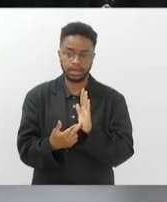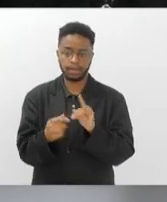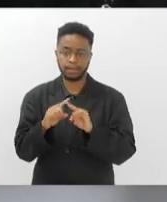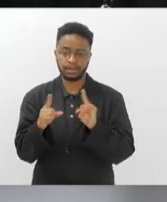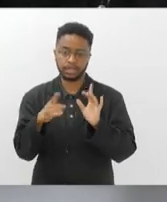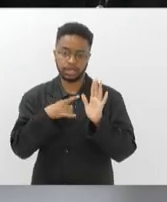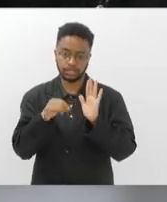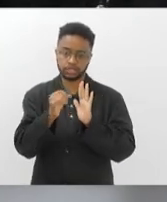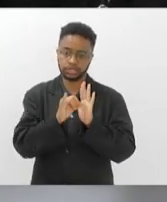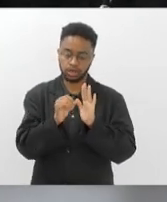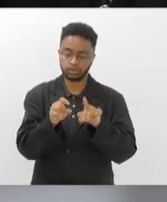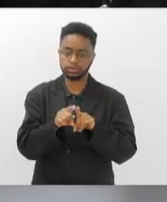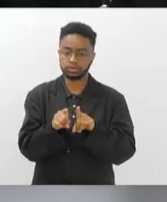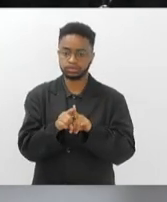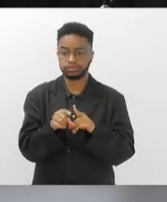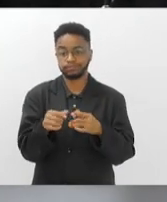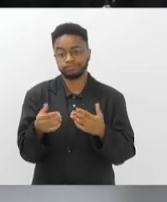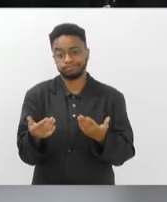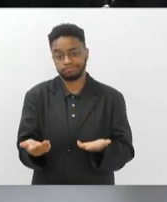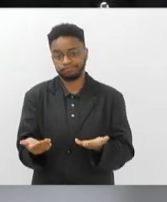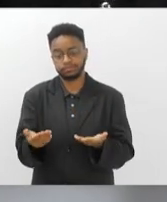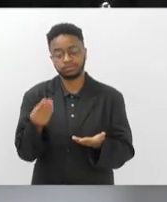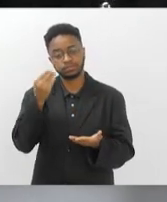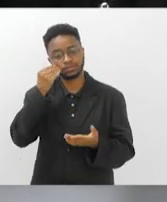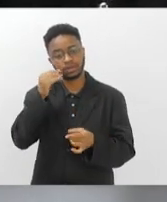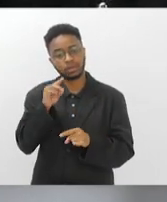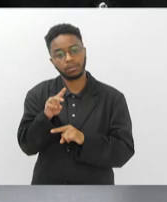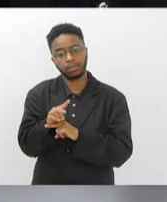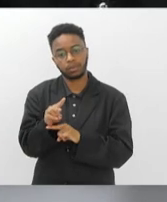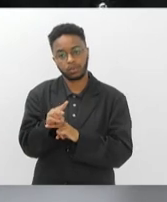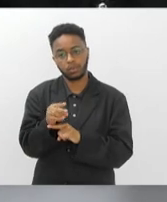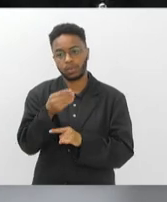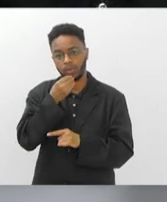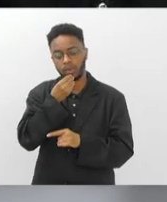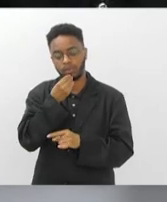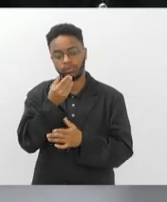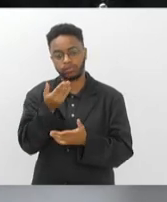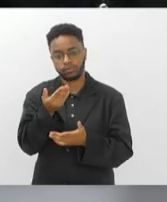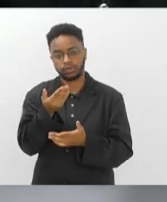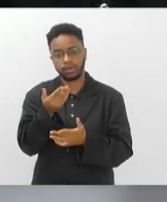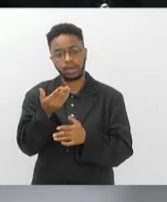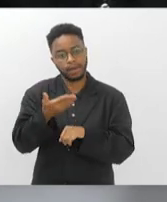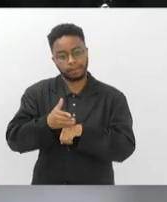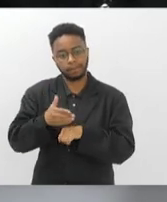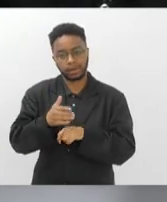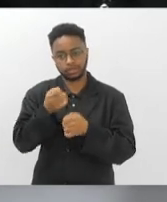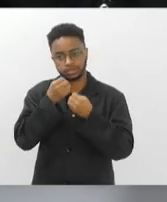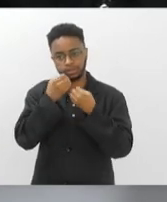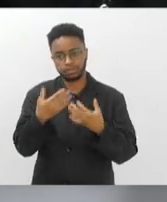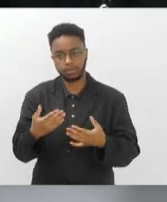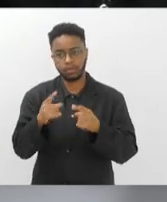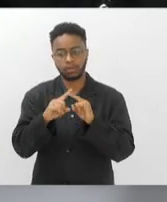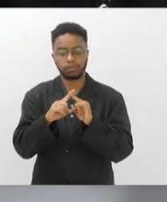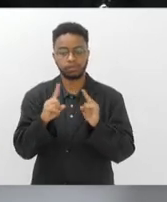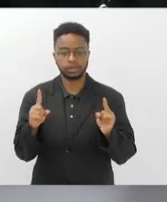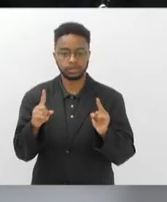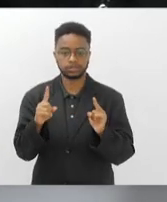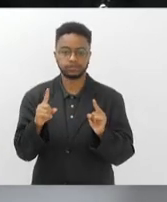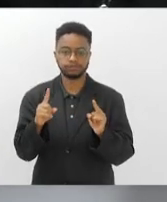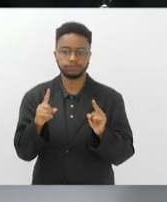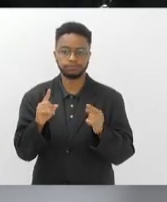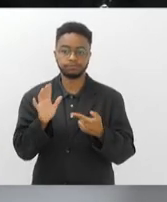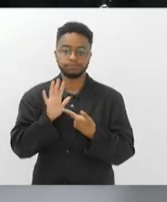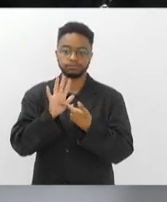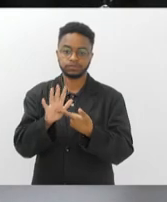edital específico, para preservar, obviamente, o erário e a boa prática, mas, eventualmente,